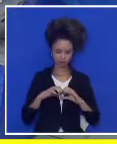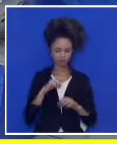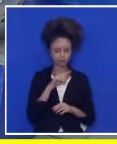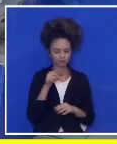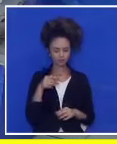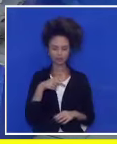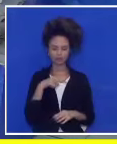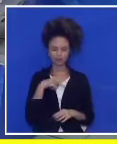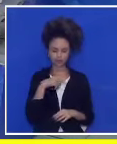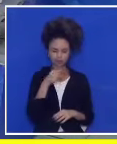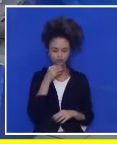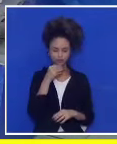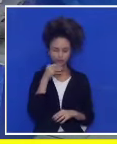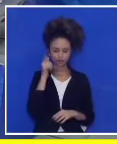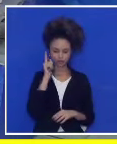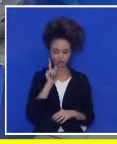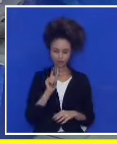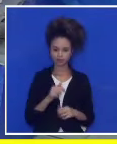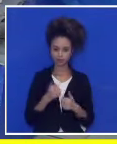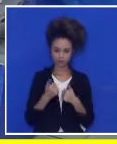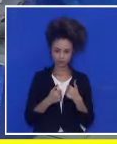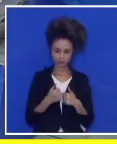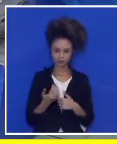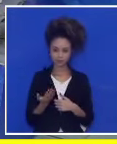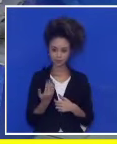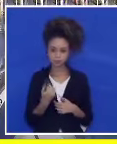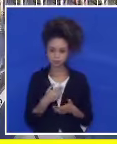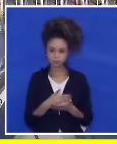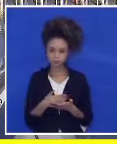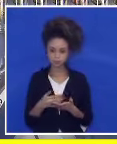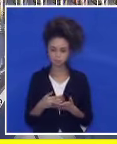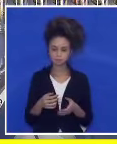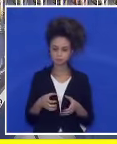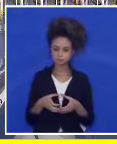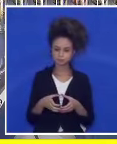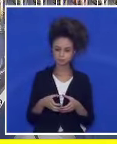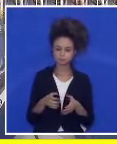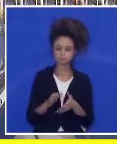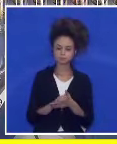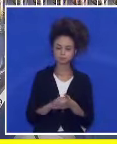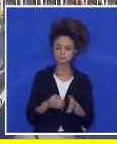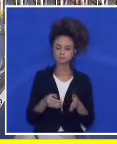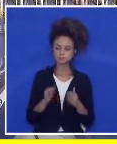ganhar na Time Mania. Vamos começar? Bolas posicionadas.